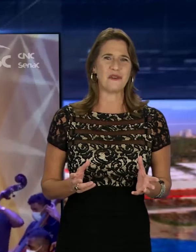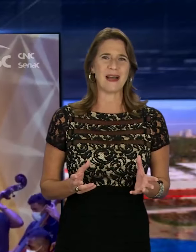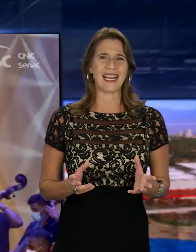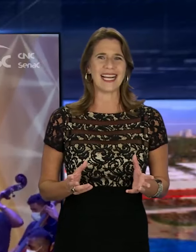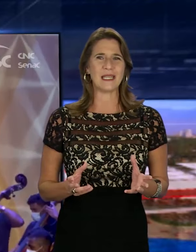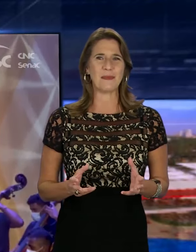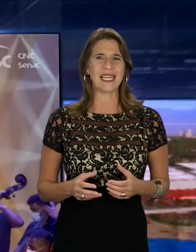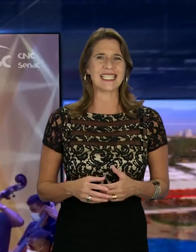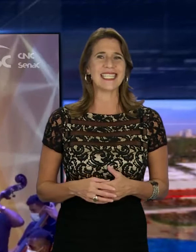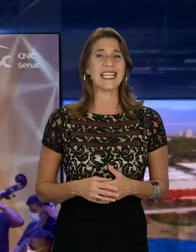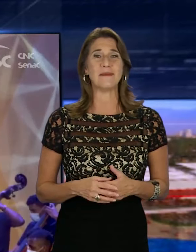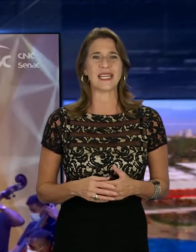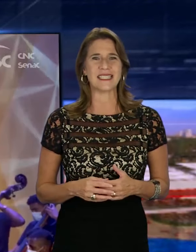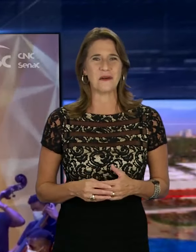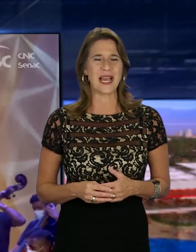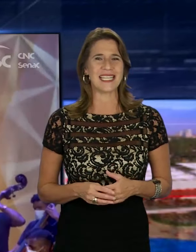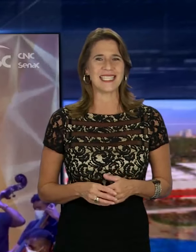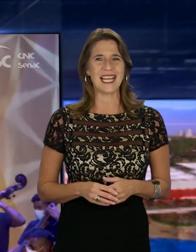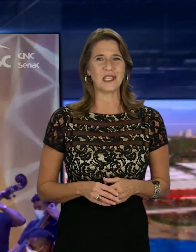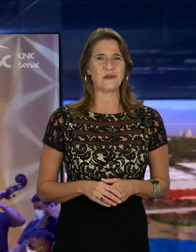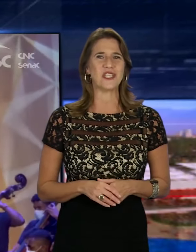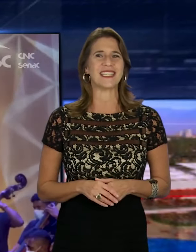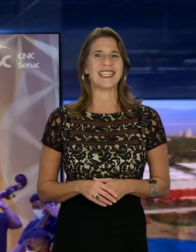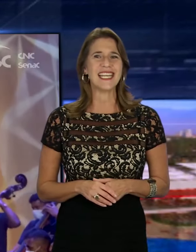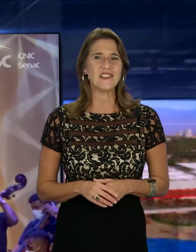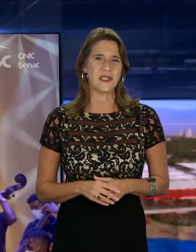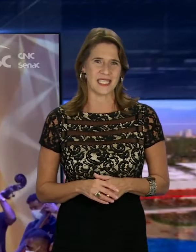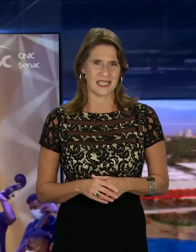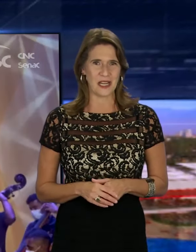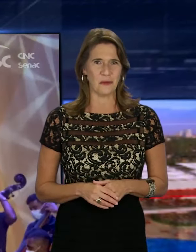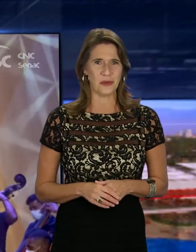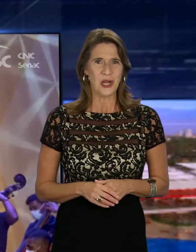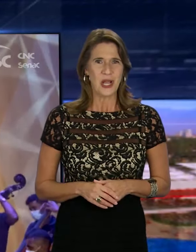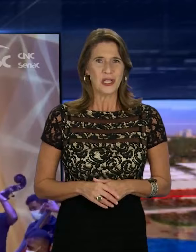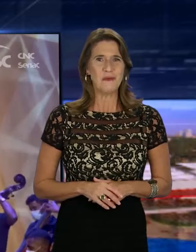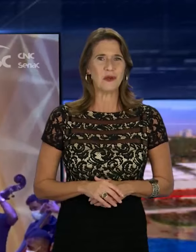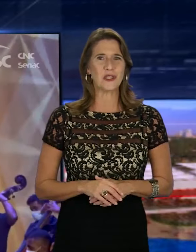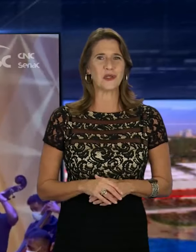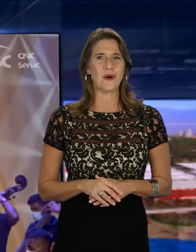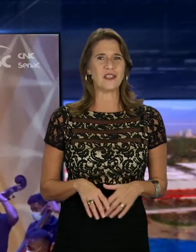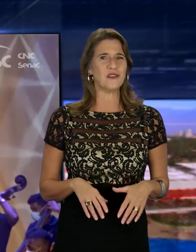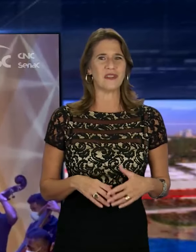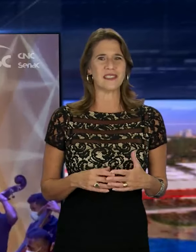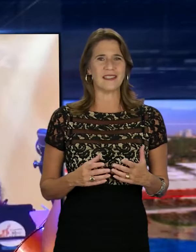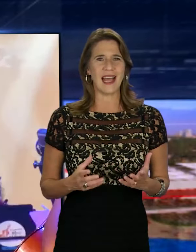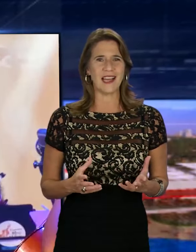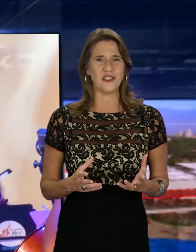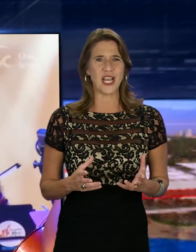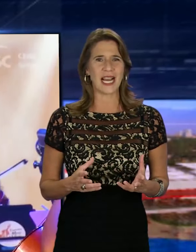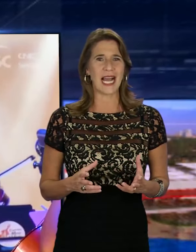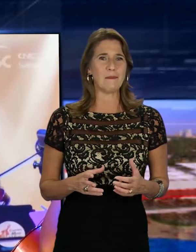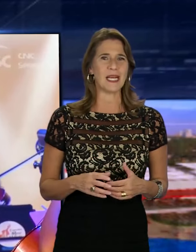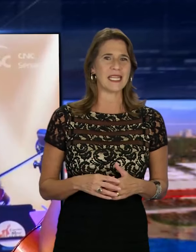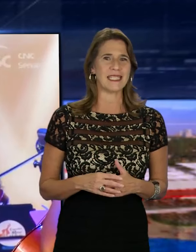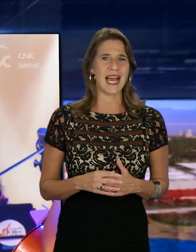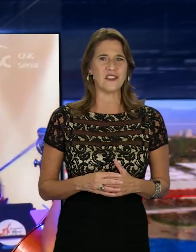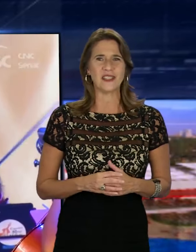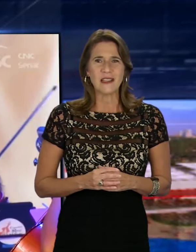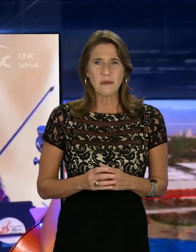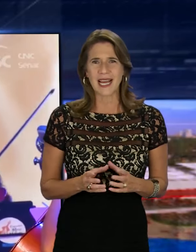aniversário foi marcada pela celebração realizada no dia 13 de setembro, que mostrou a diversidade e a